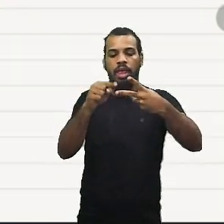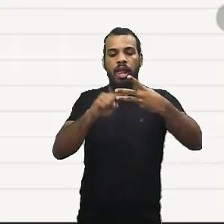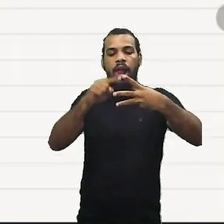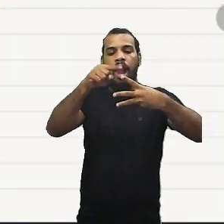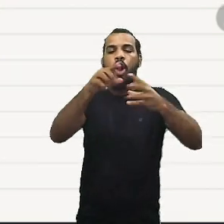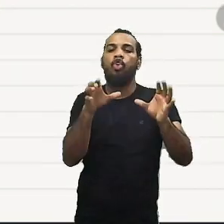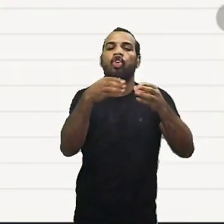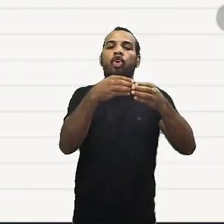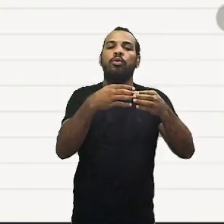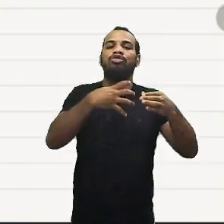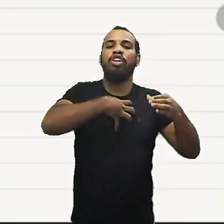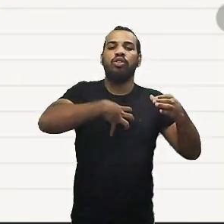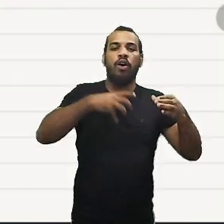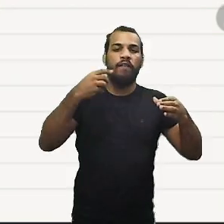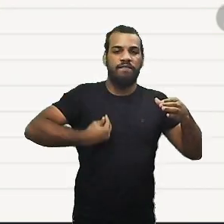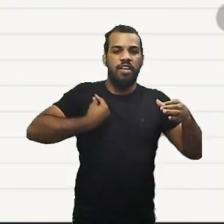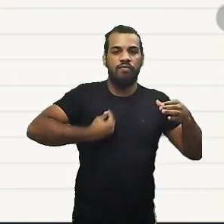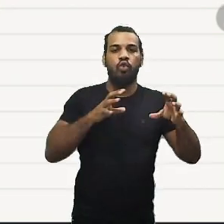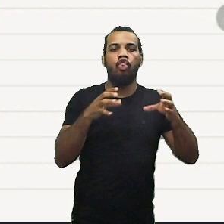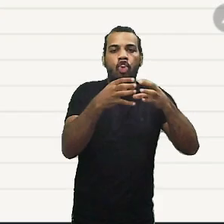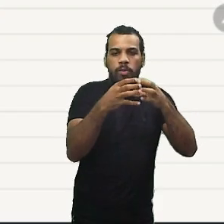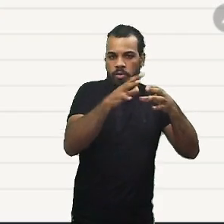vivos heterótrofos.